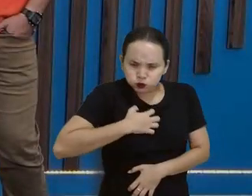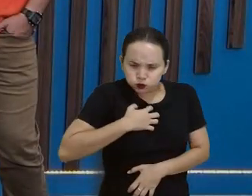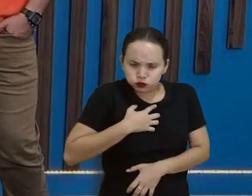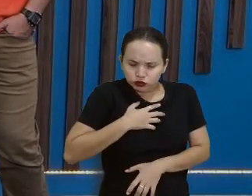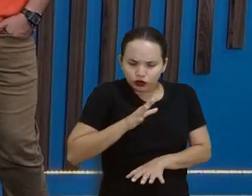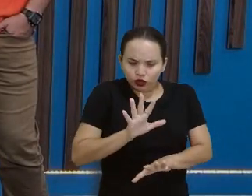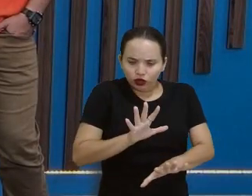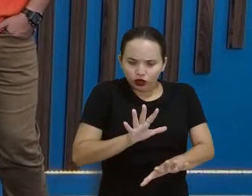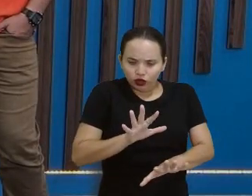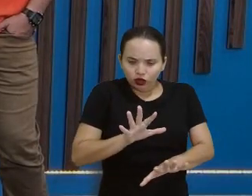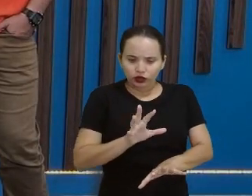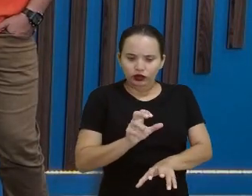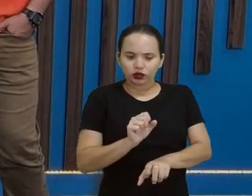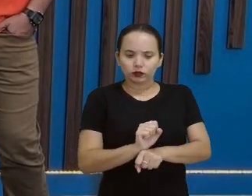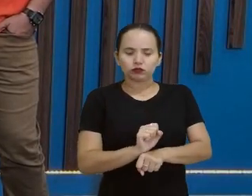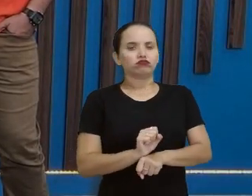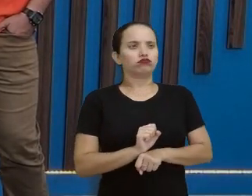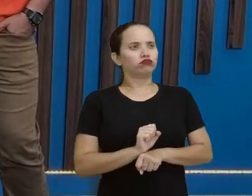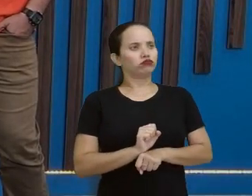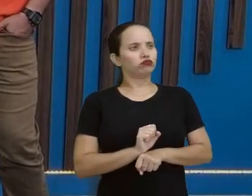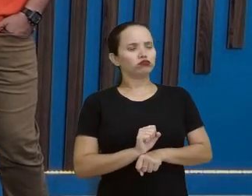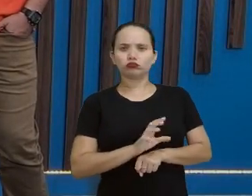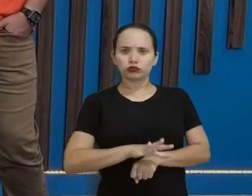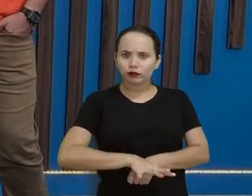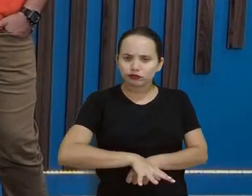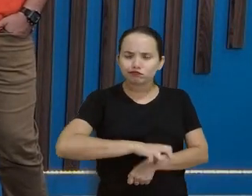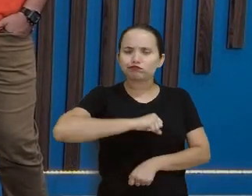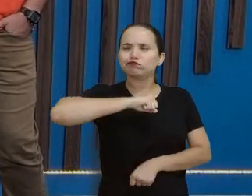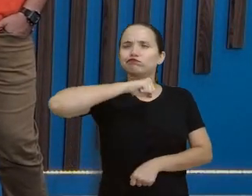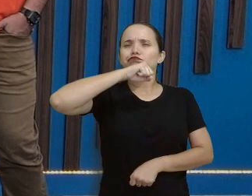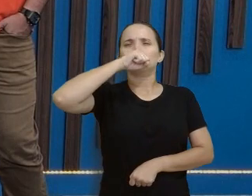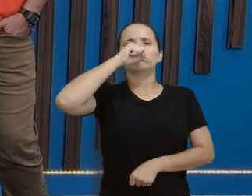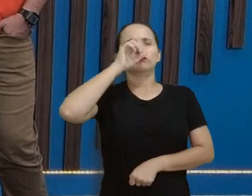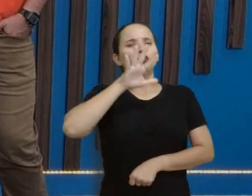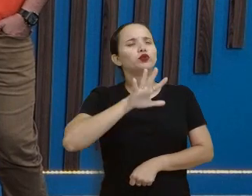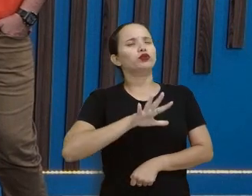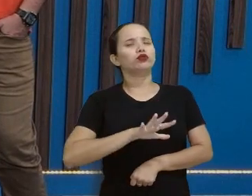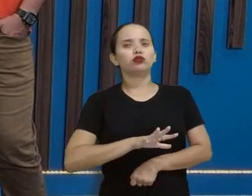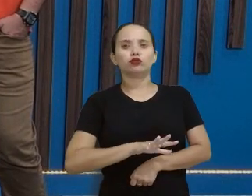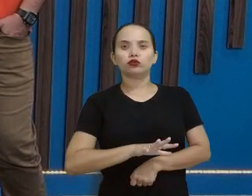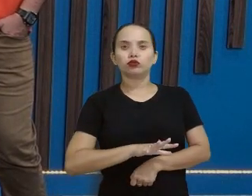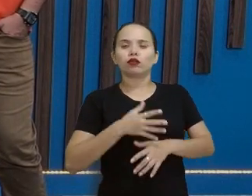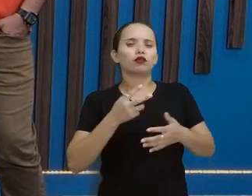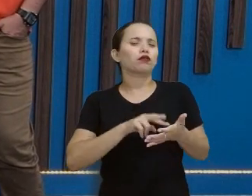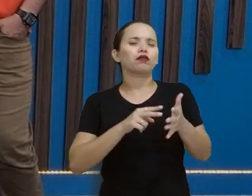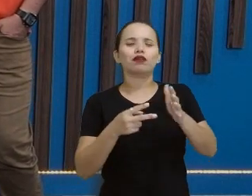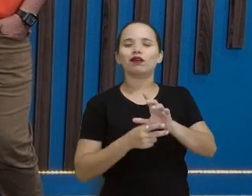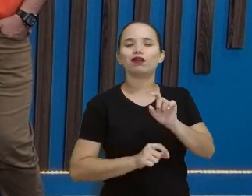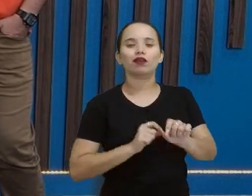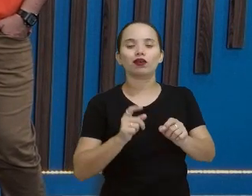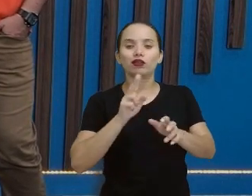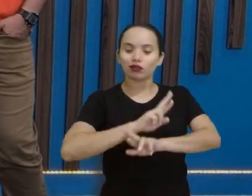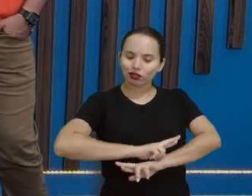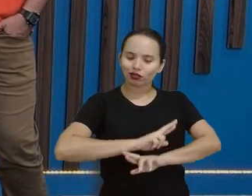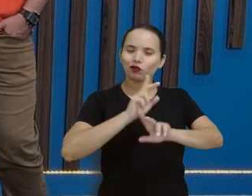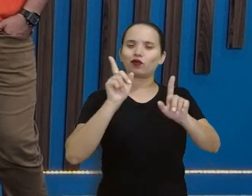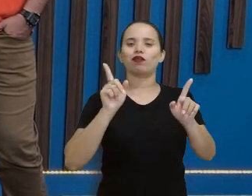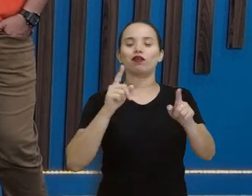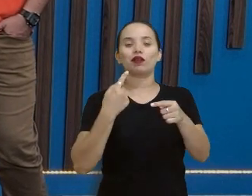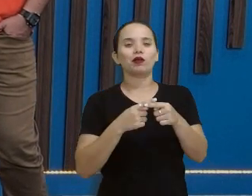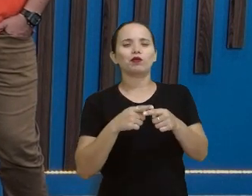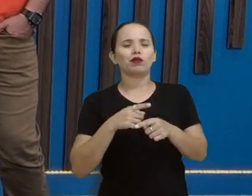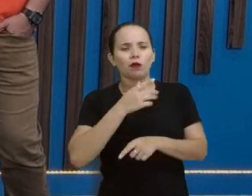me consumir. Vai ser um resultado diferente do que a gente viu no videozinho. Imagina um momento de fúria tremenda, uma pessoa